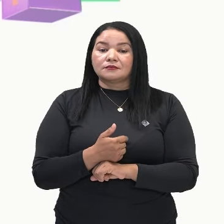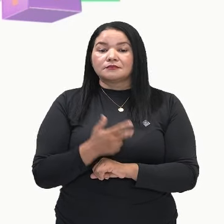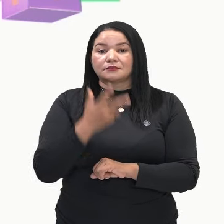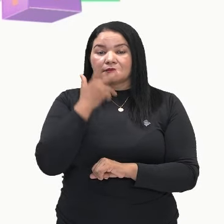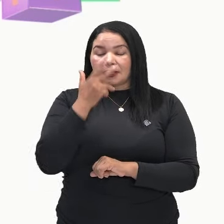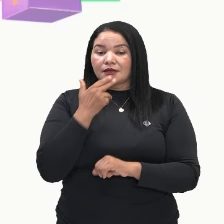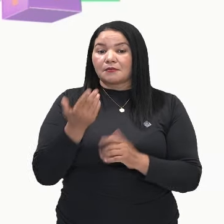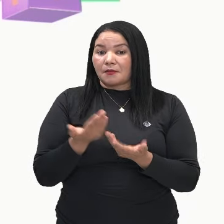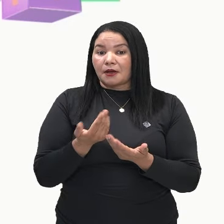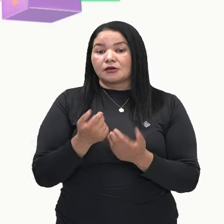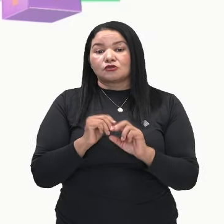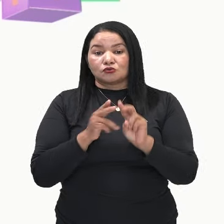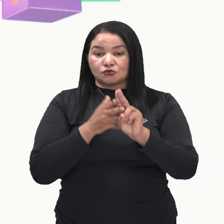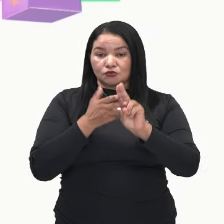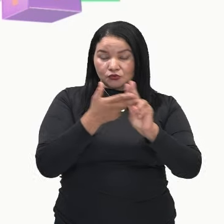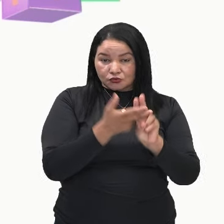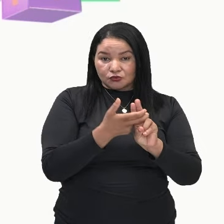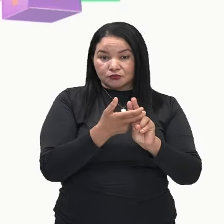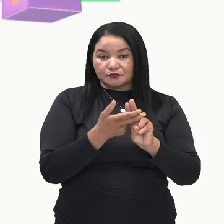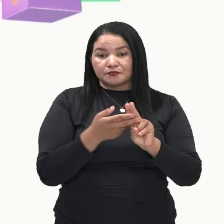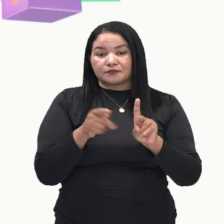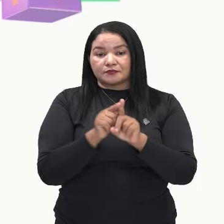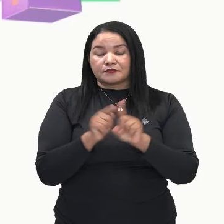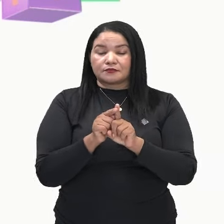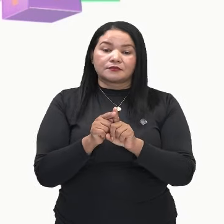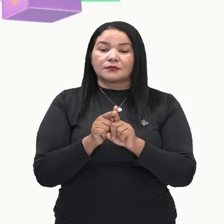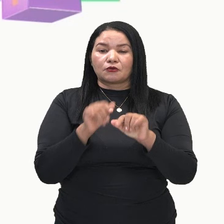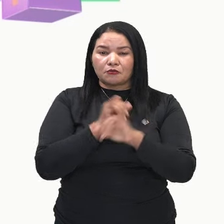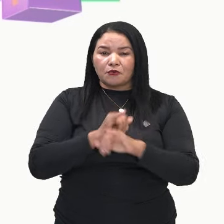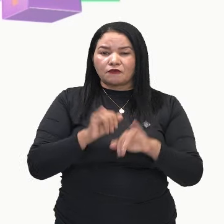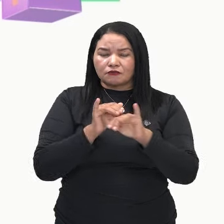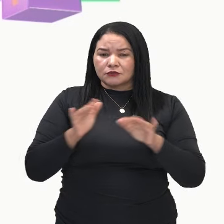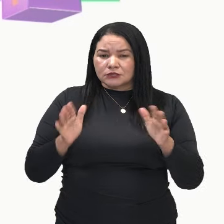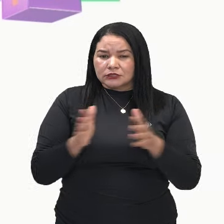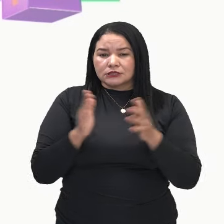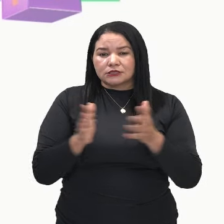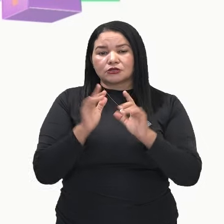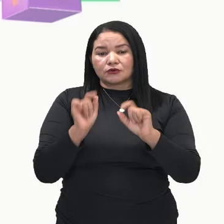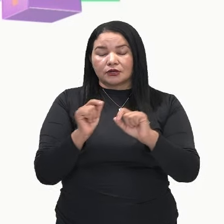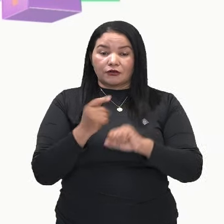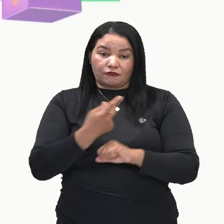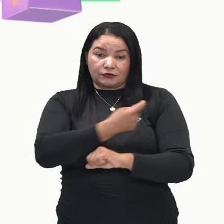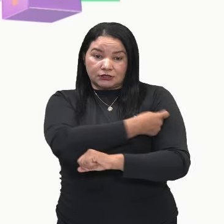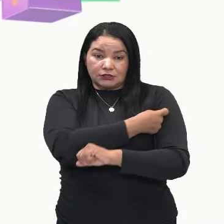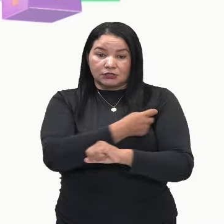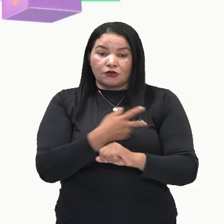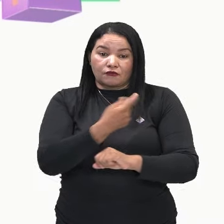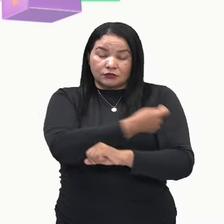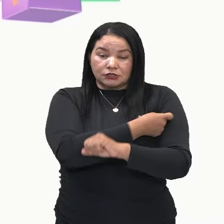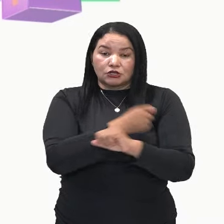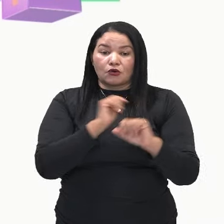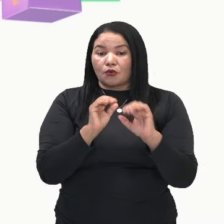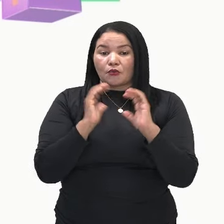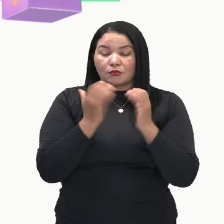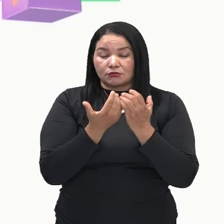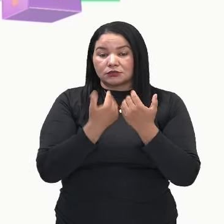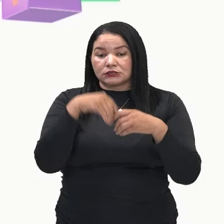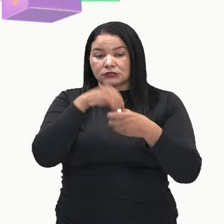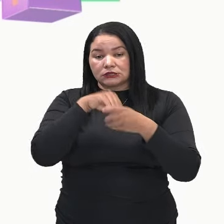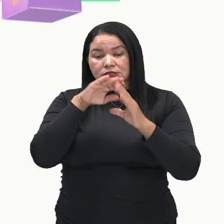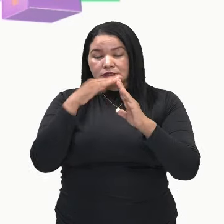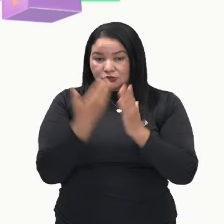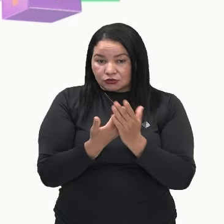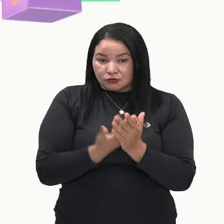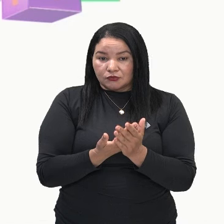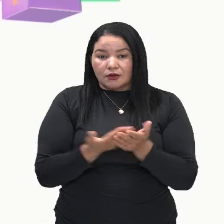ali o símbolo do SUS, Movimento Nacional pela Vacinação, vacinação na comunidade escolar. Aí